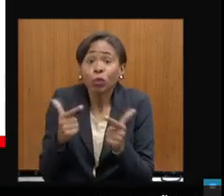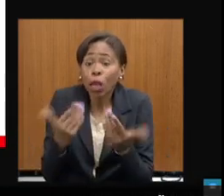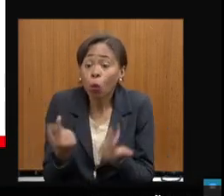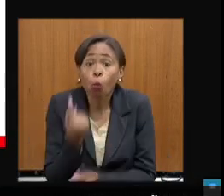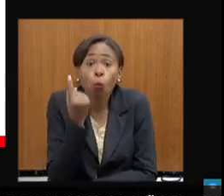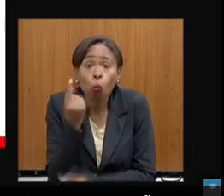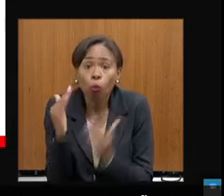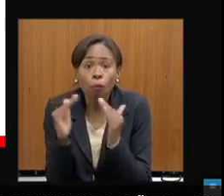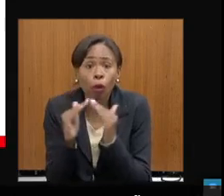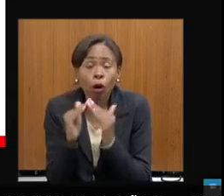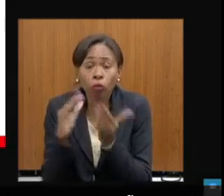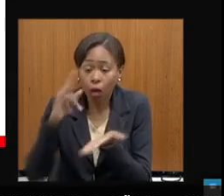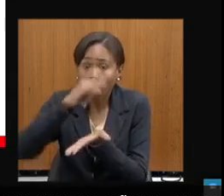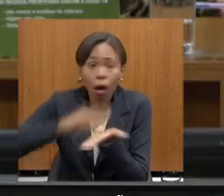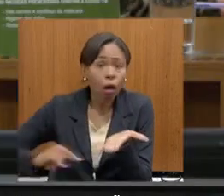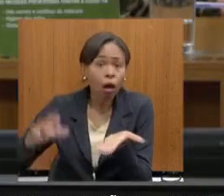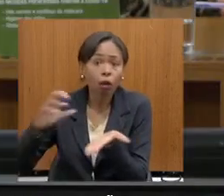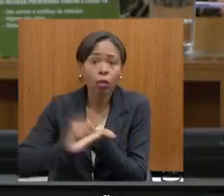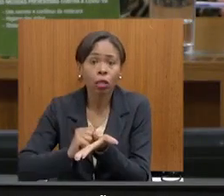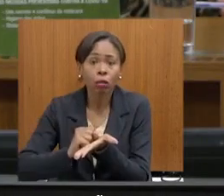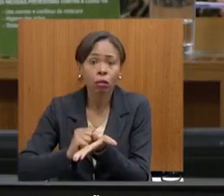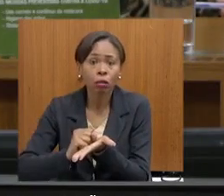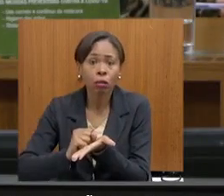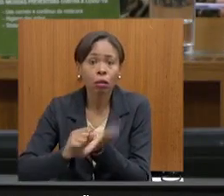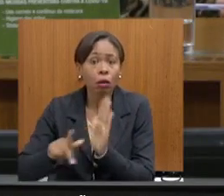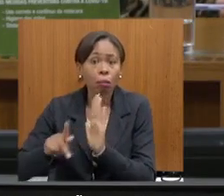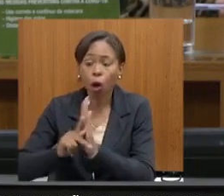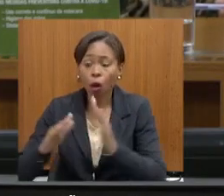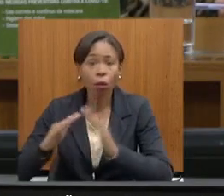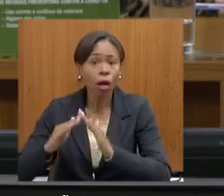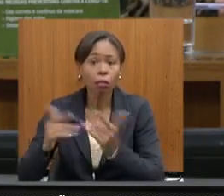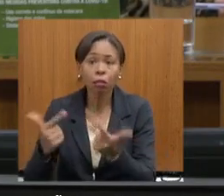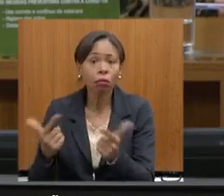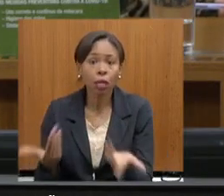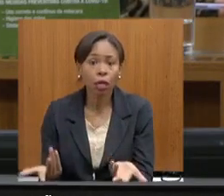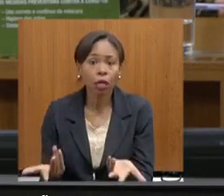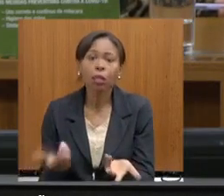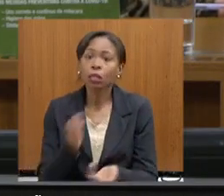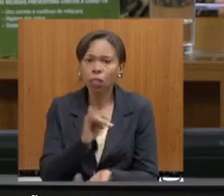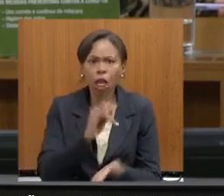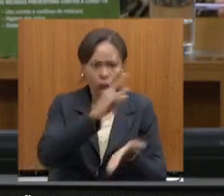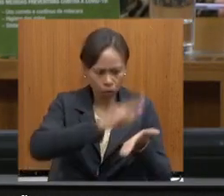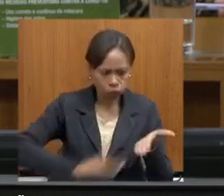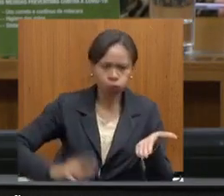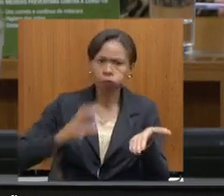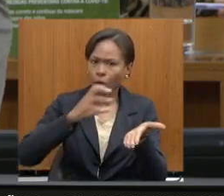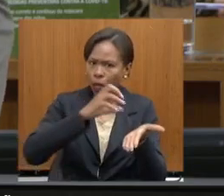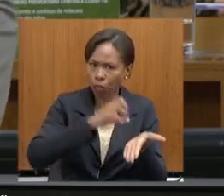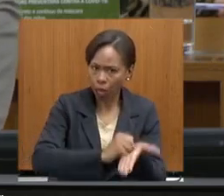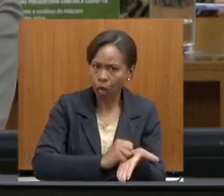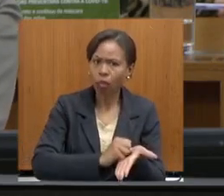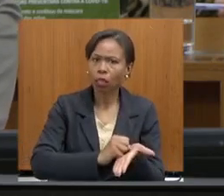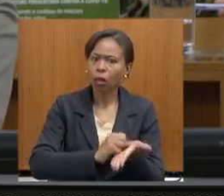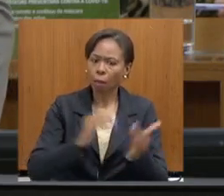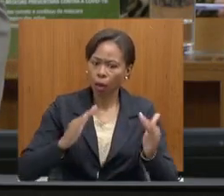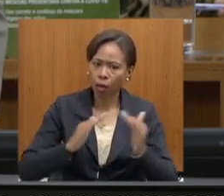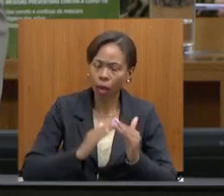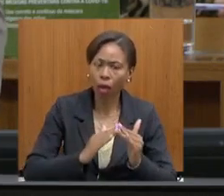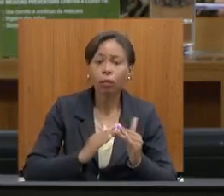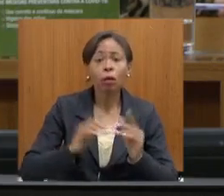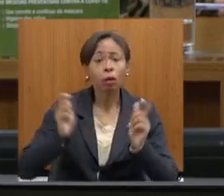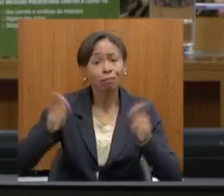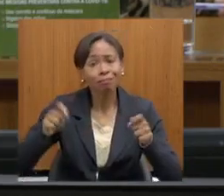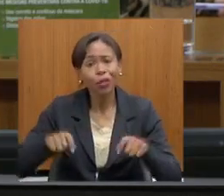gente regulariza o imóvel nós temos um indivíduo que pode enfim deixar para os seus filhos é pai e mãe de família